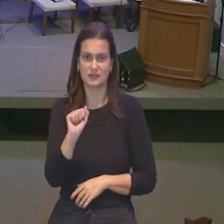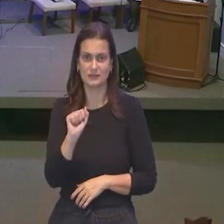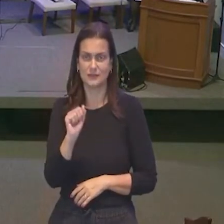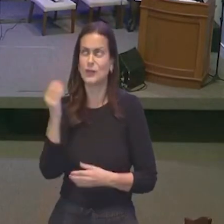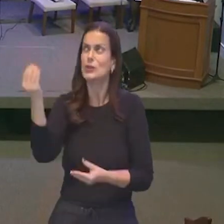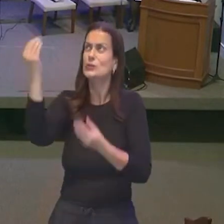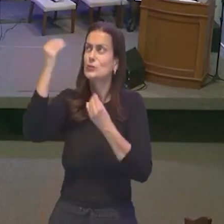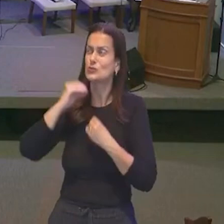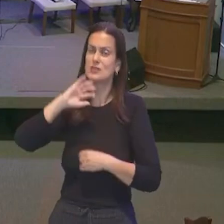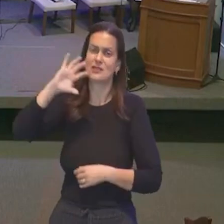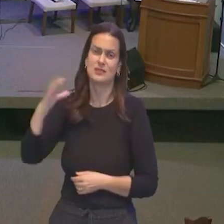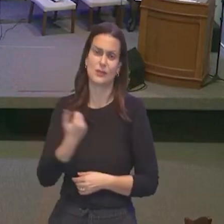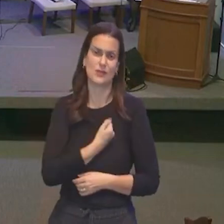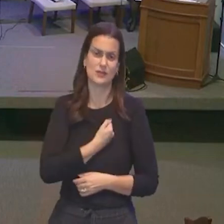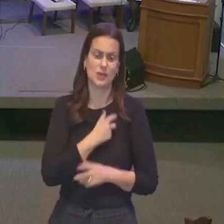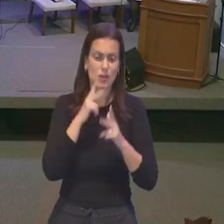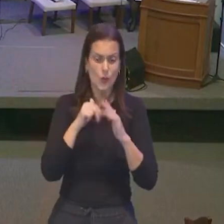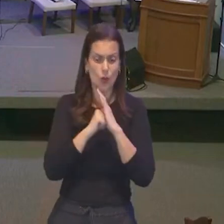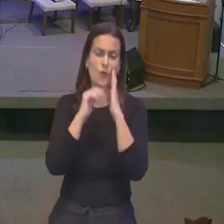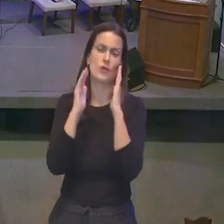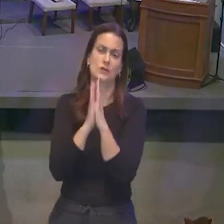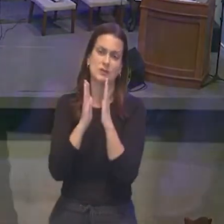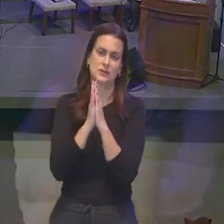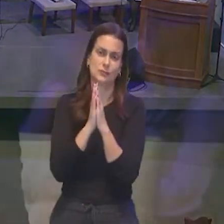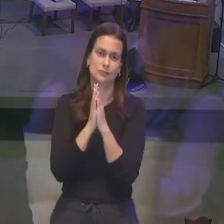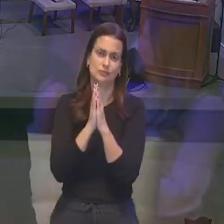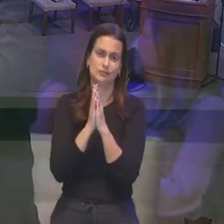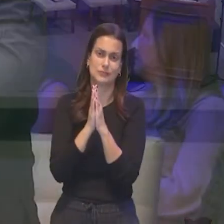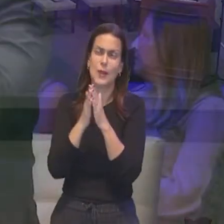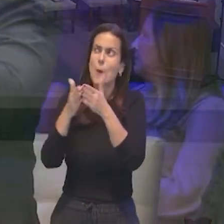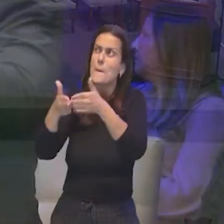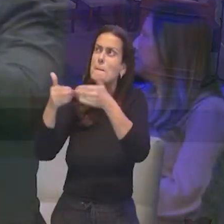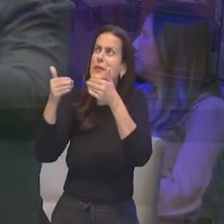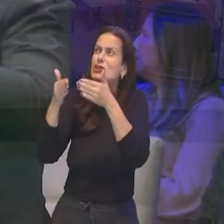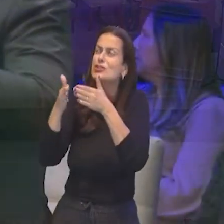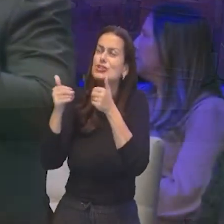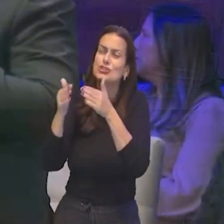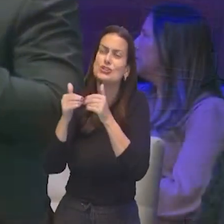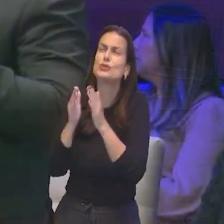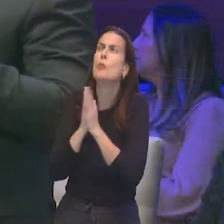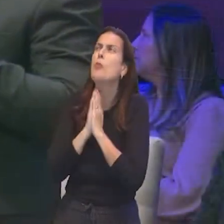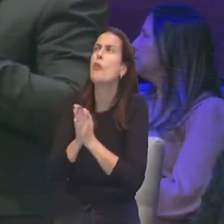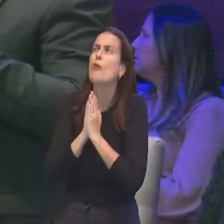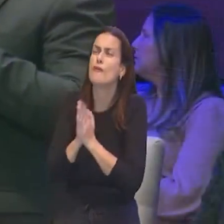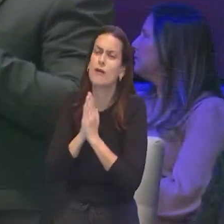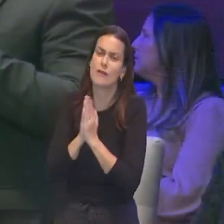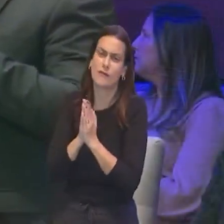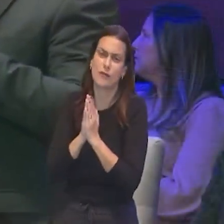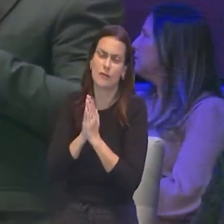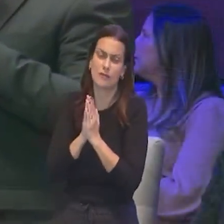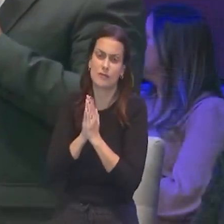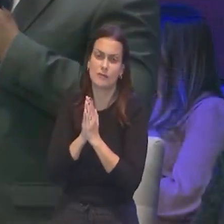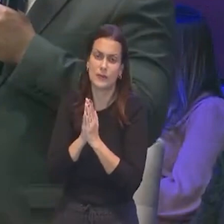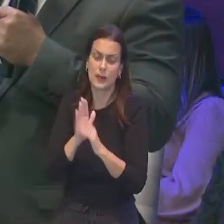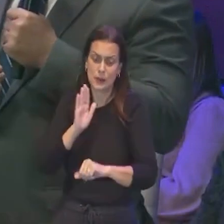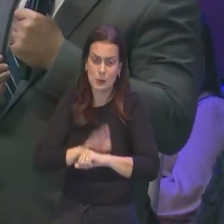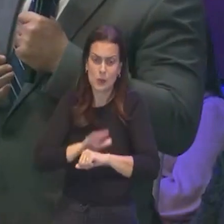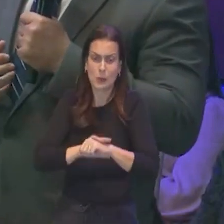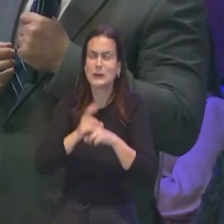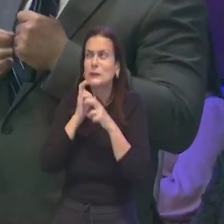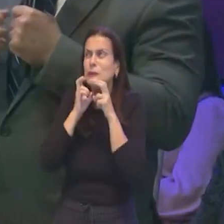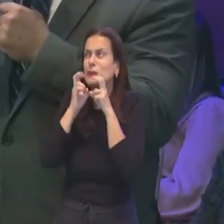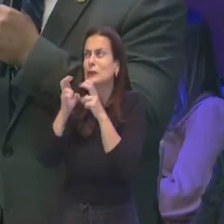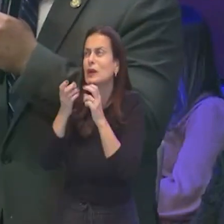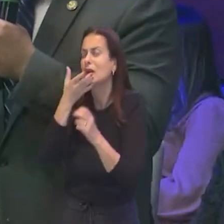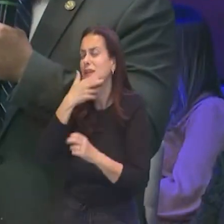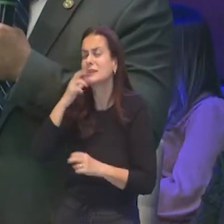Salva-nos, Senhor. Se tornou uma oração. Se tornou um pedido, uma súplica. Quando eles clamavam ao